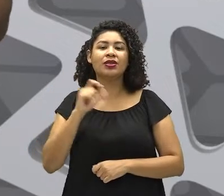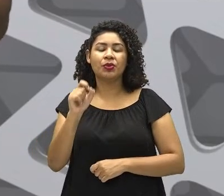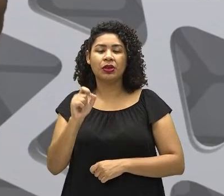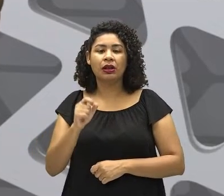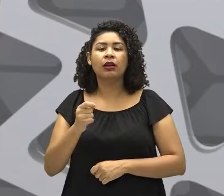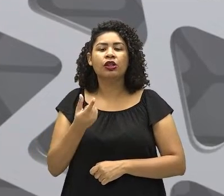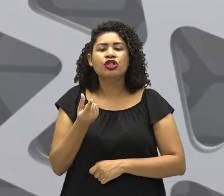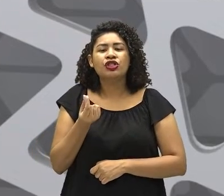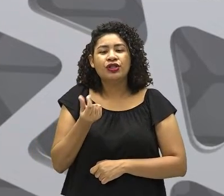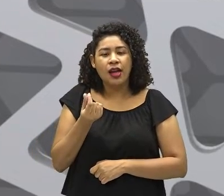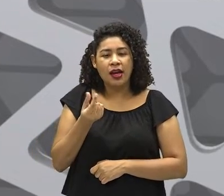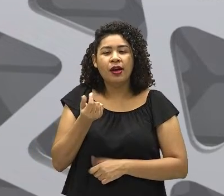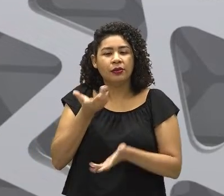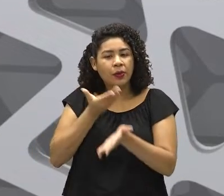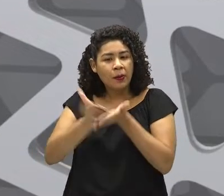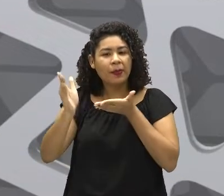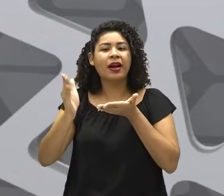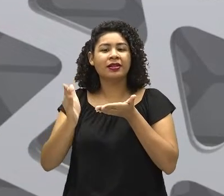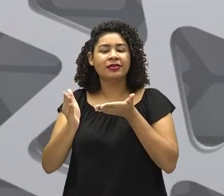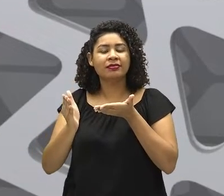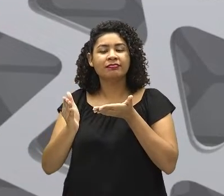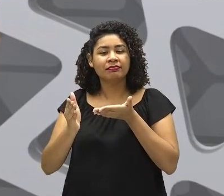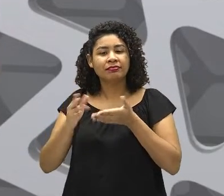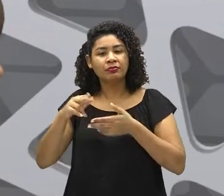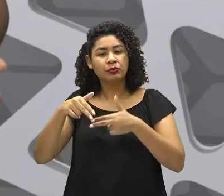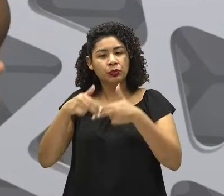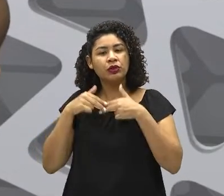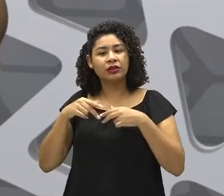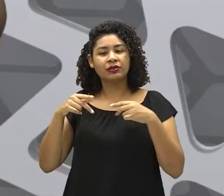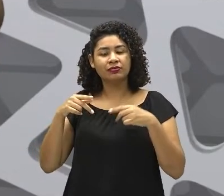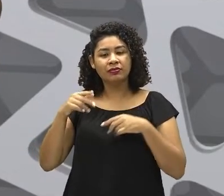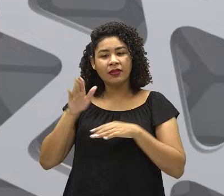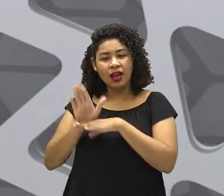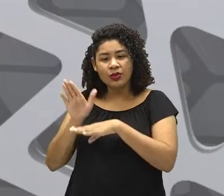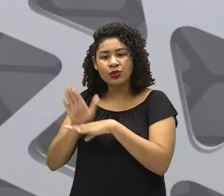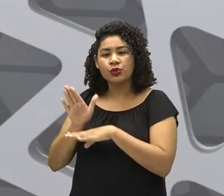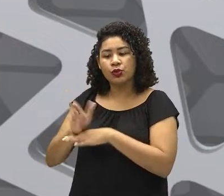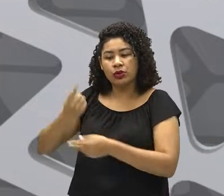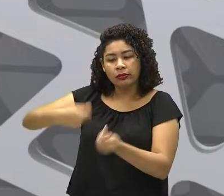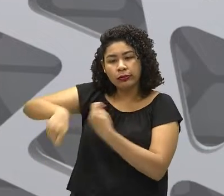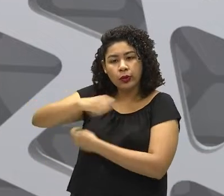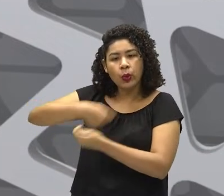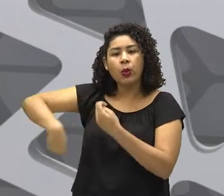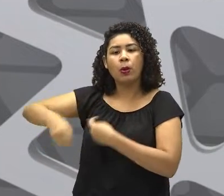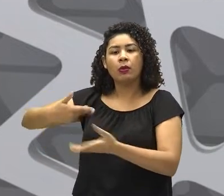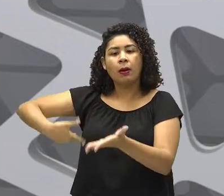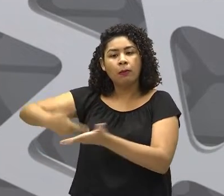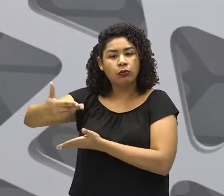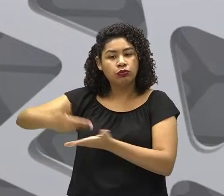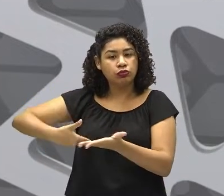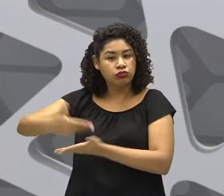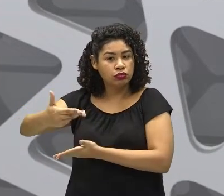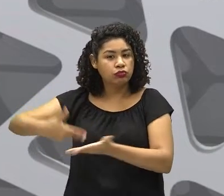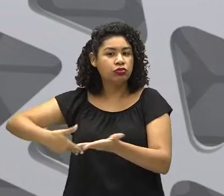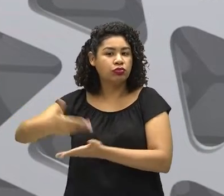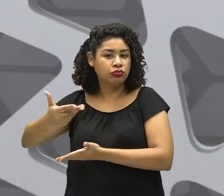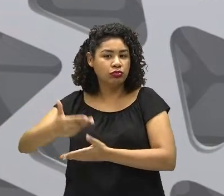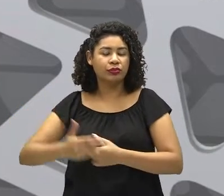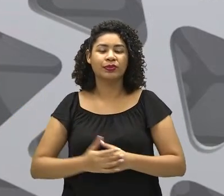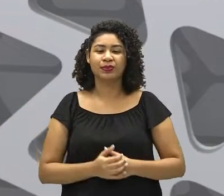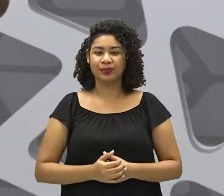vão facilitar essa questão comercial para uns e dificultar para outros, né, principalmente para os comerciantes, porque não havia uma única